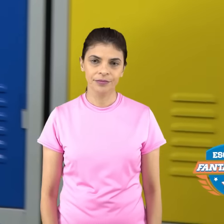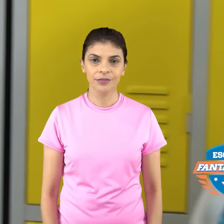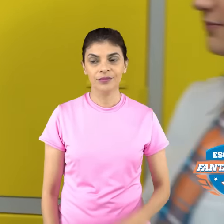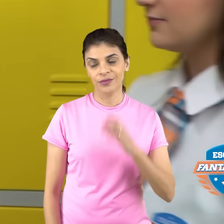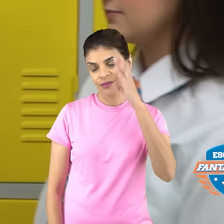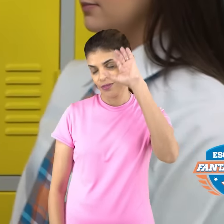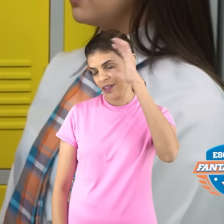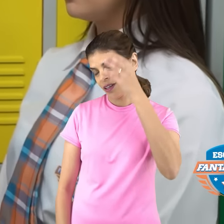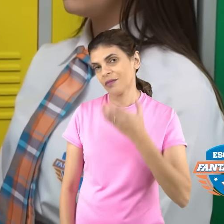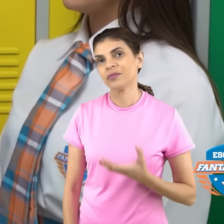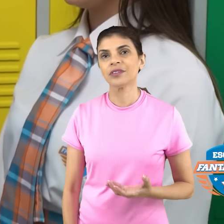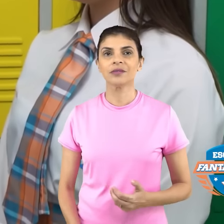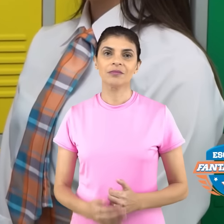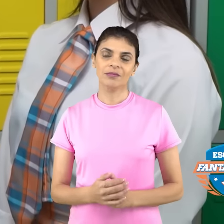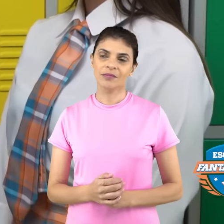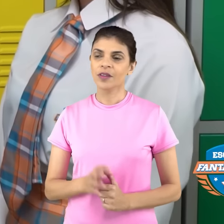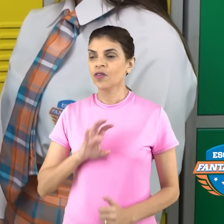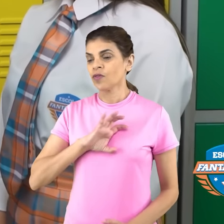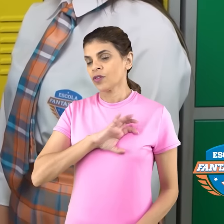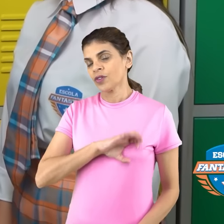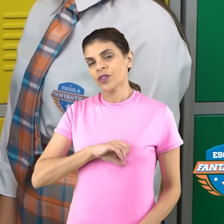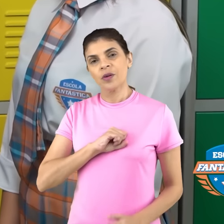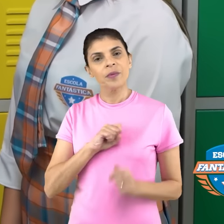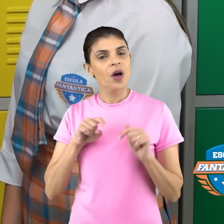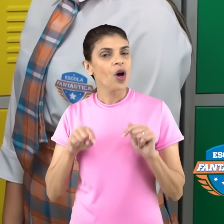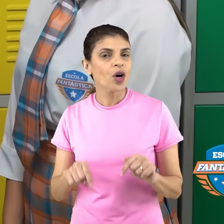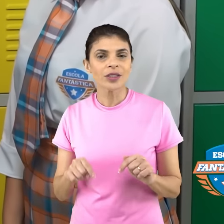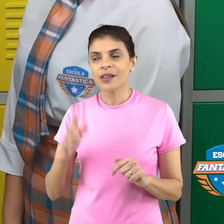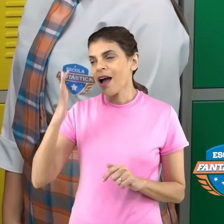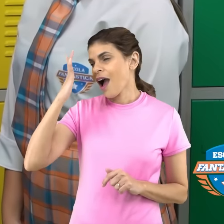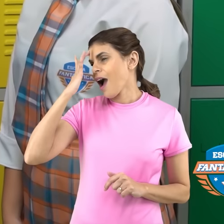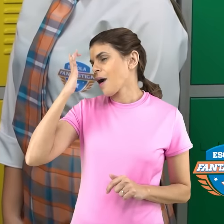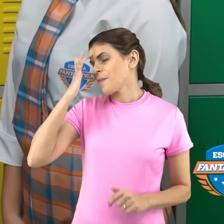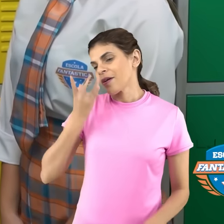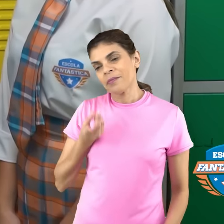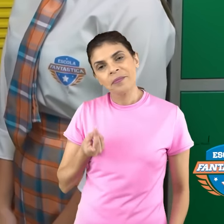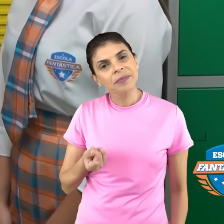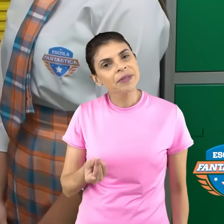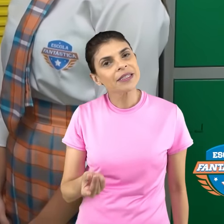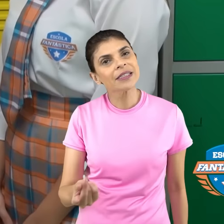Camila, eu vou te amar hoje, amanhã e pra sempre.